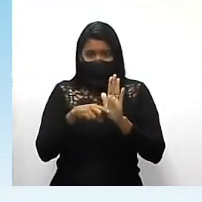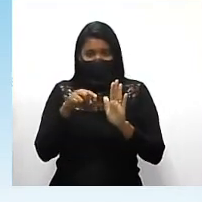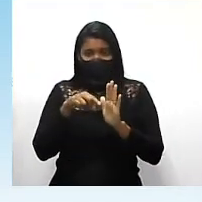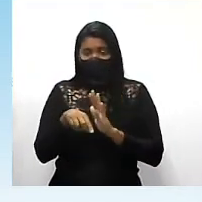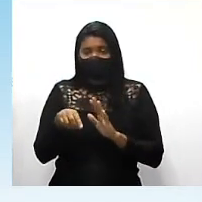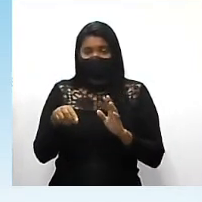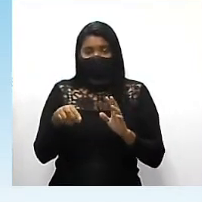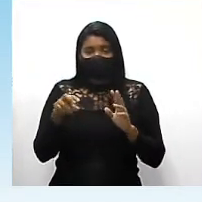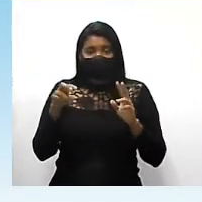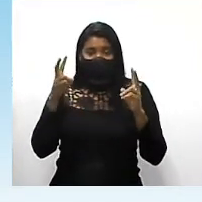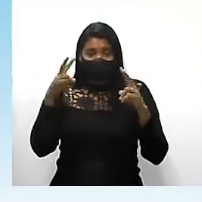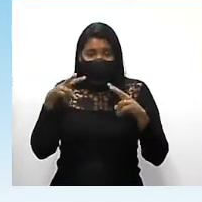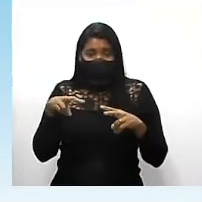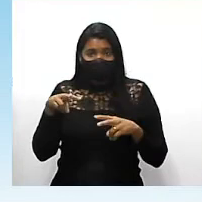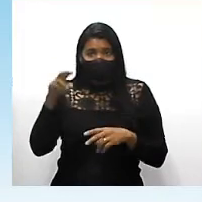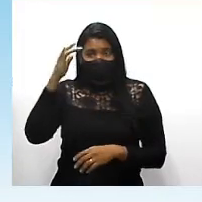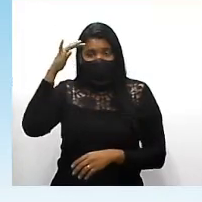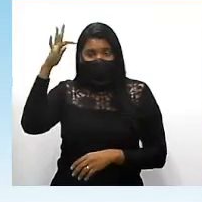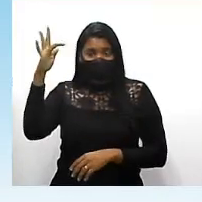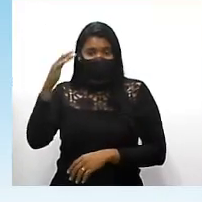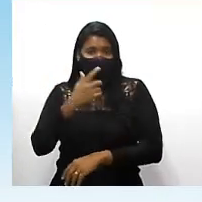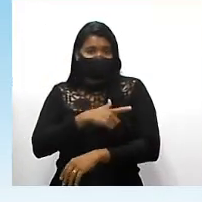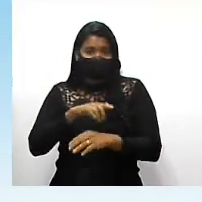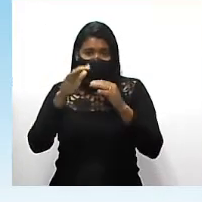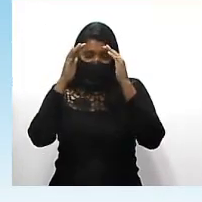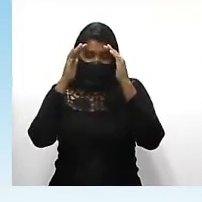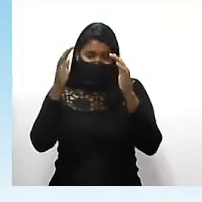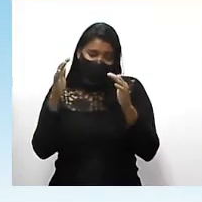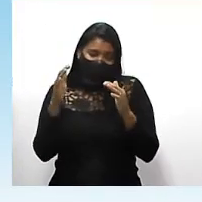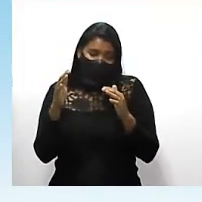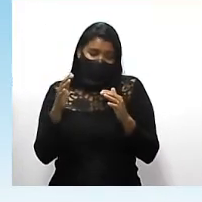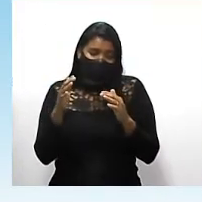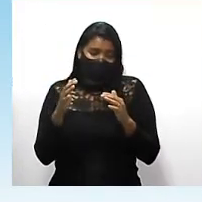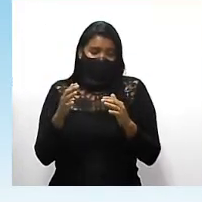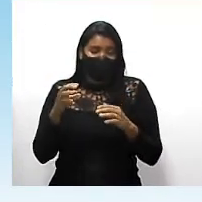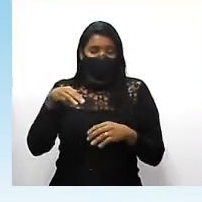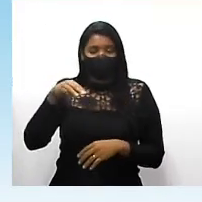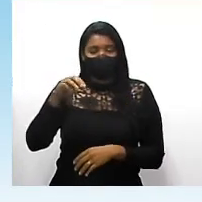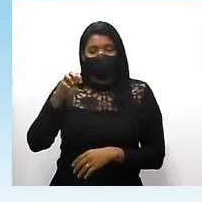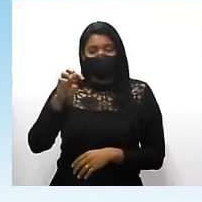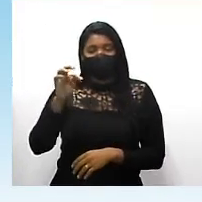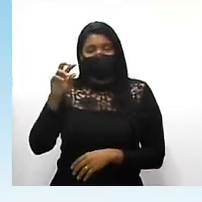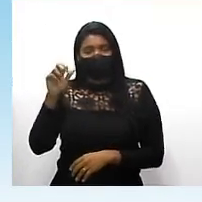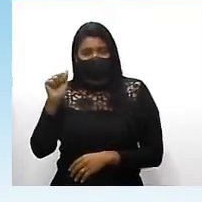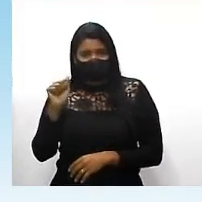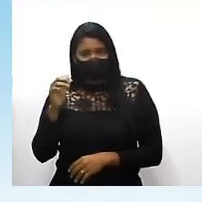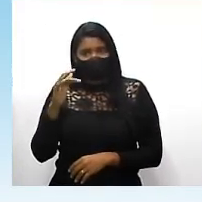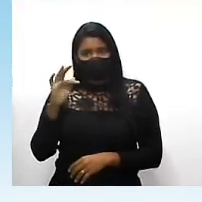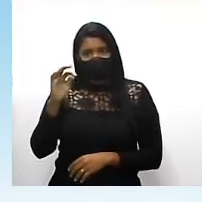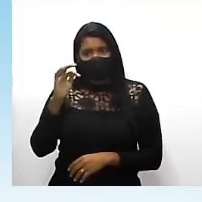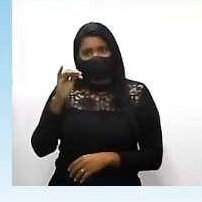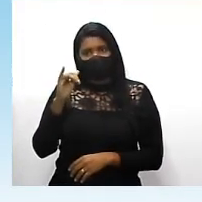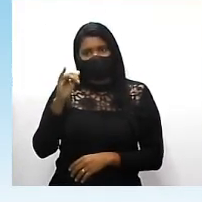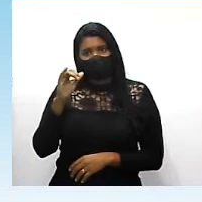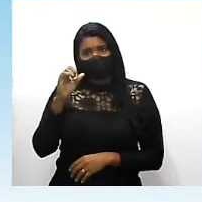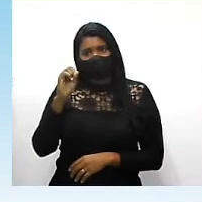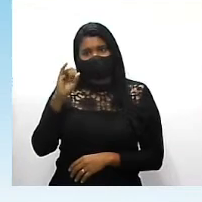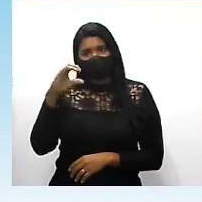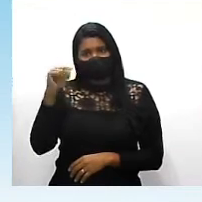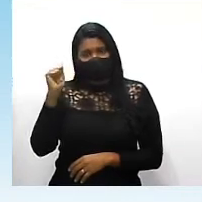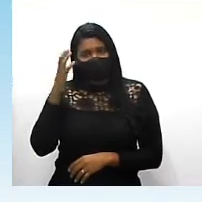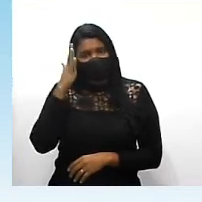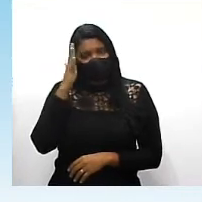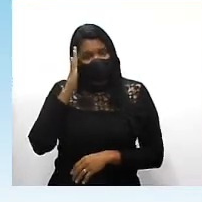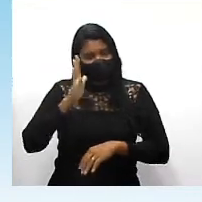para a filosofia moral e para a metafísica. Certo? Então vamos lá. Vamos entender um